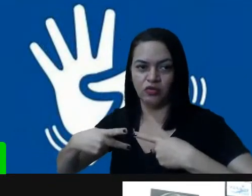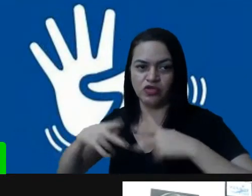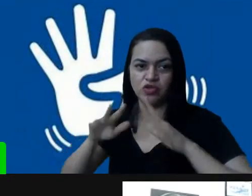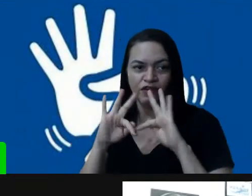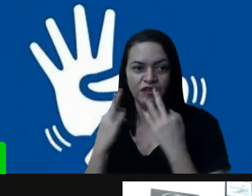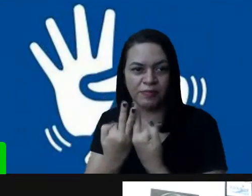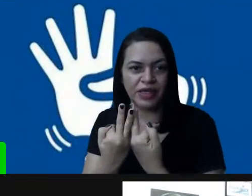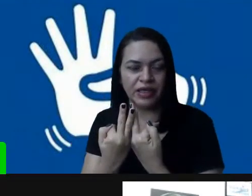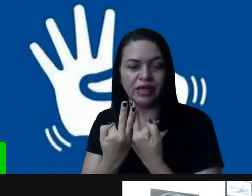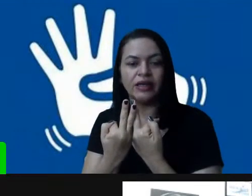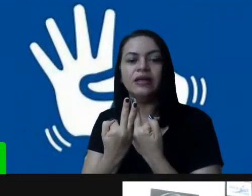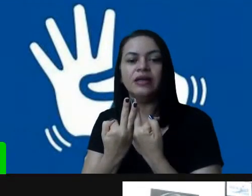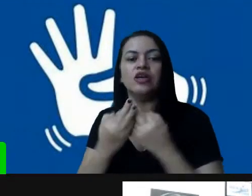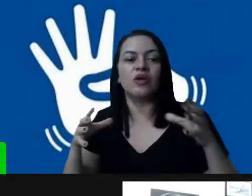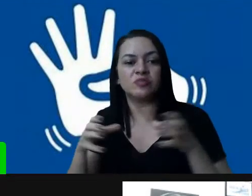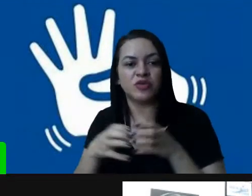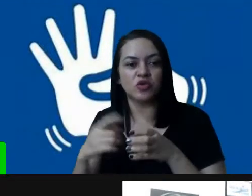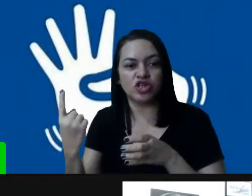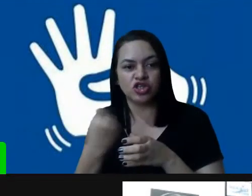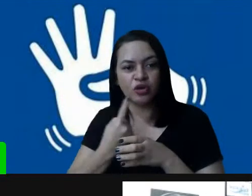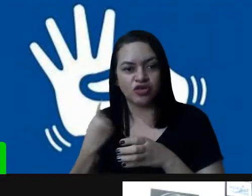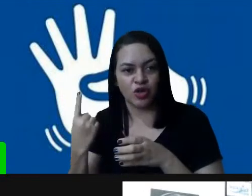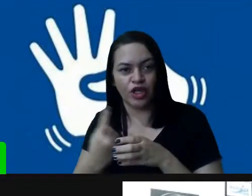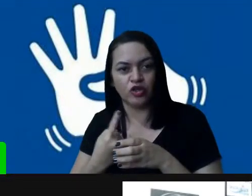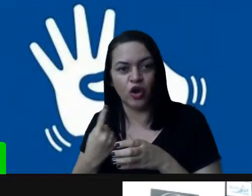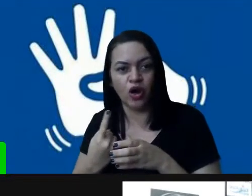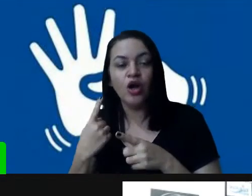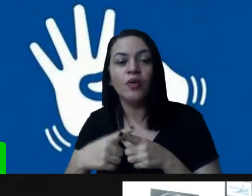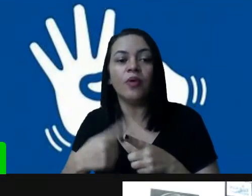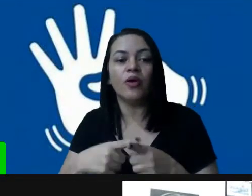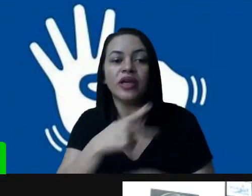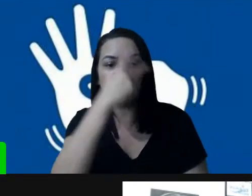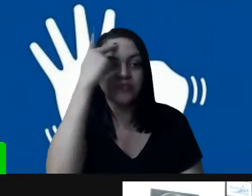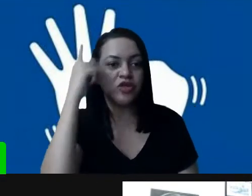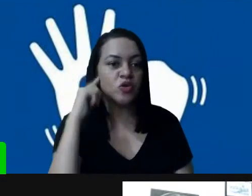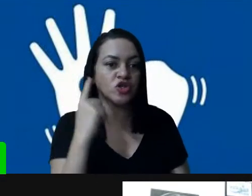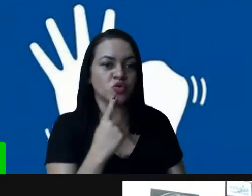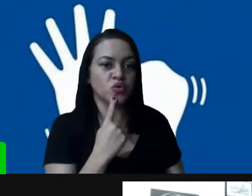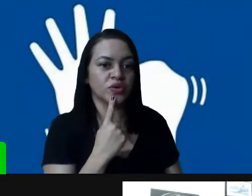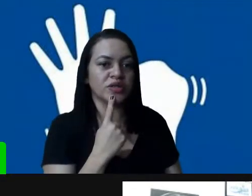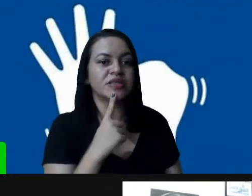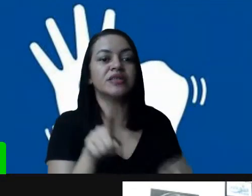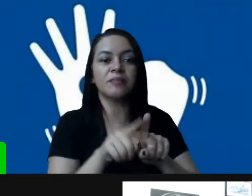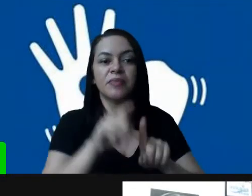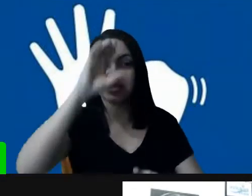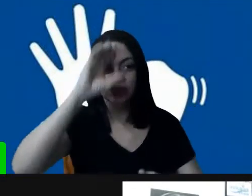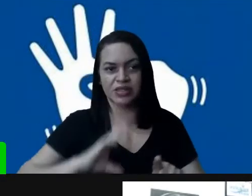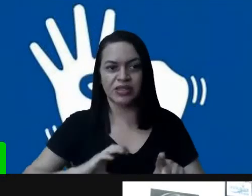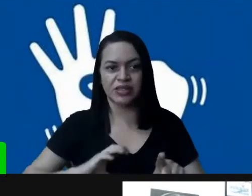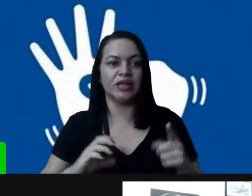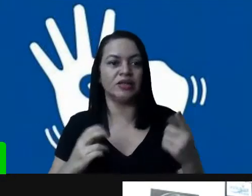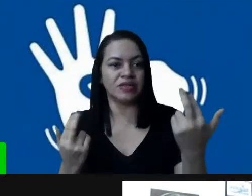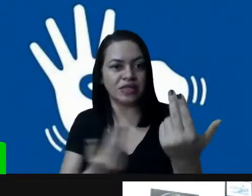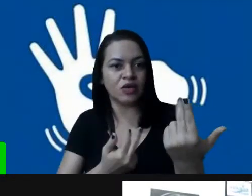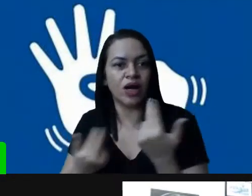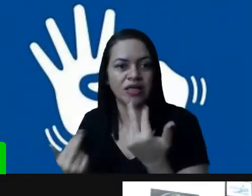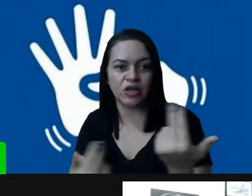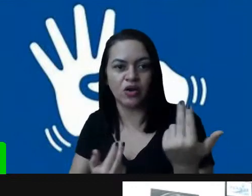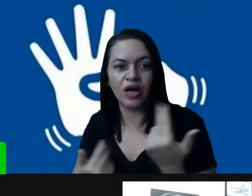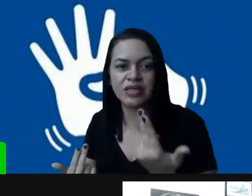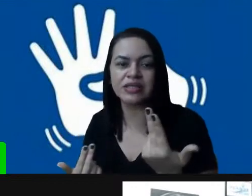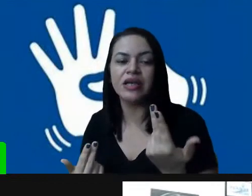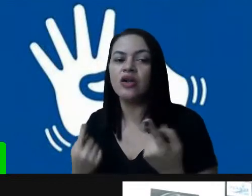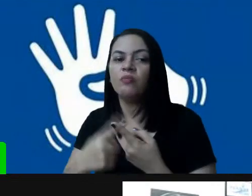com sua família e com as pessoas que estão ao seu redor, por que que as pessoas surdas, que também são cidadãos iguais